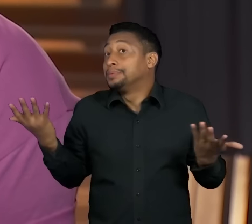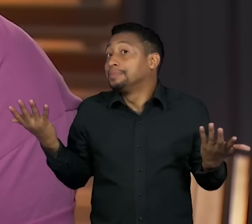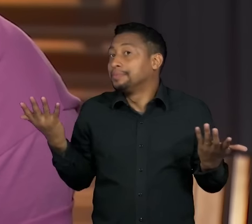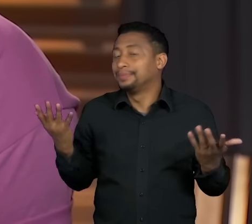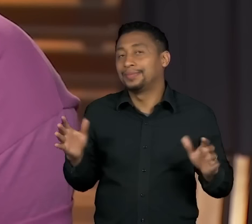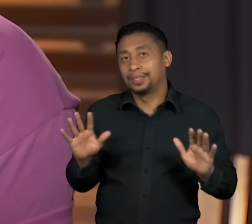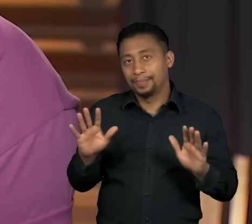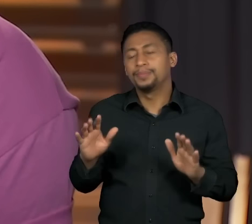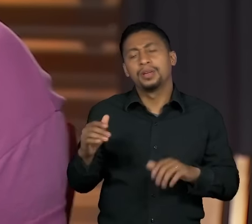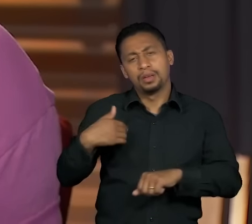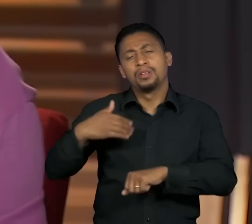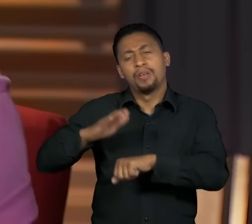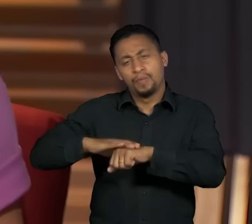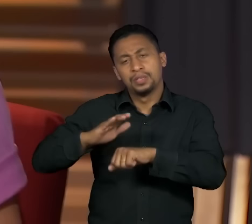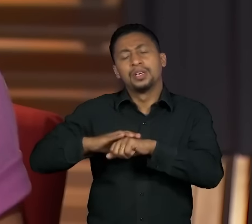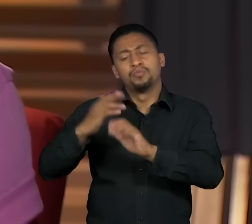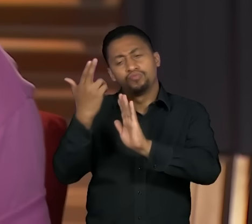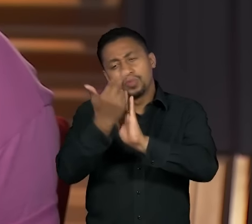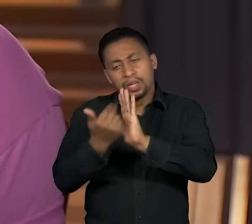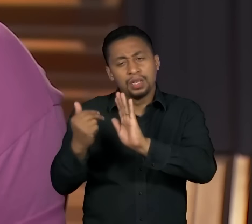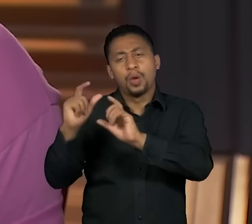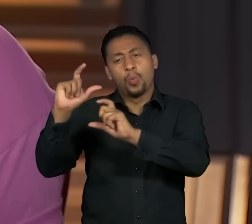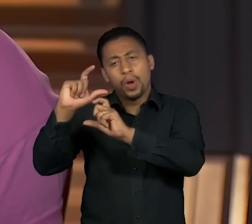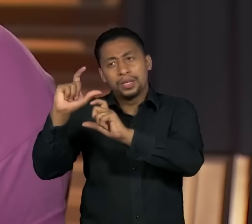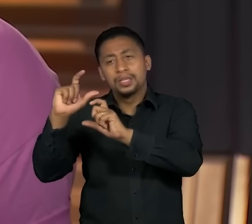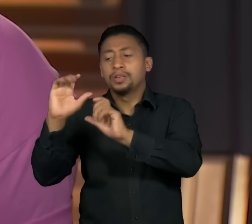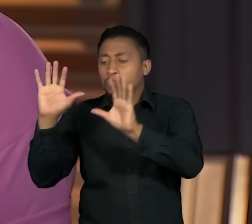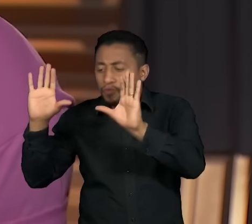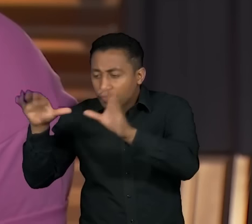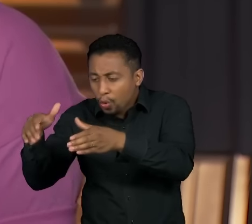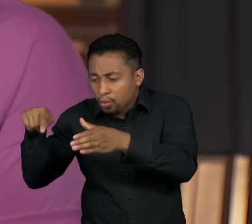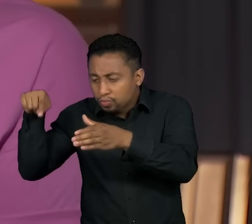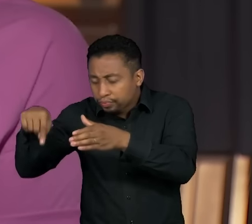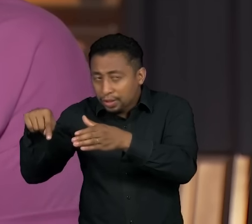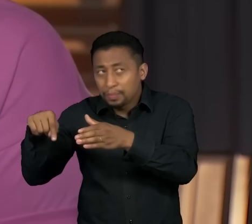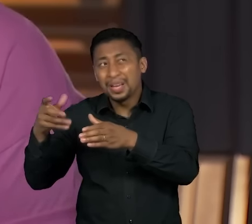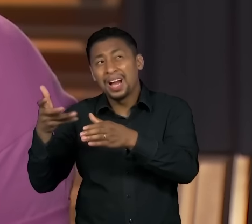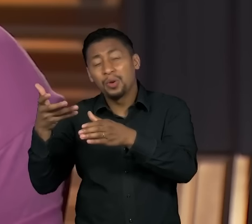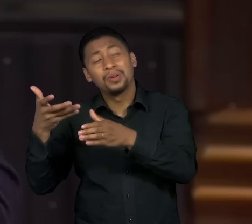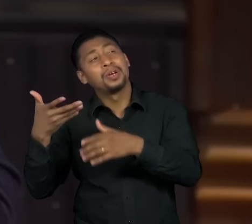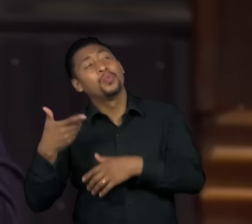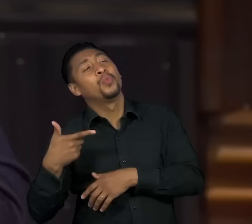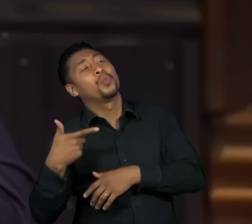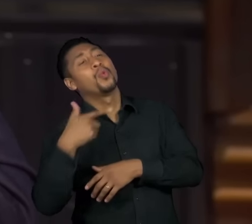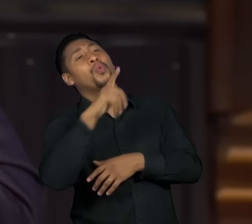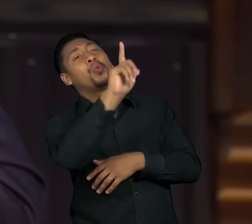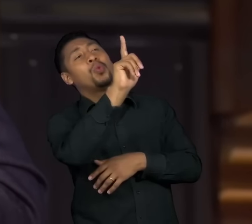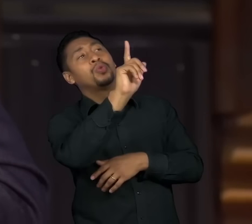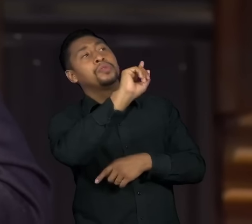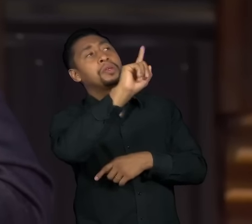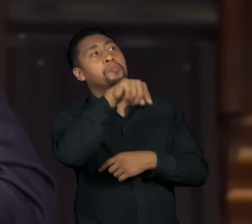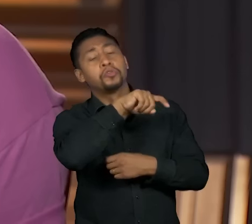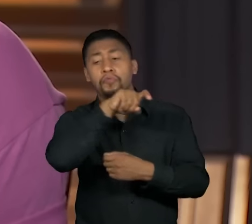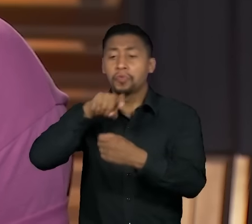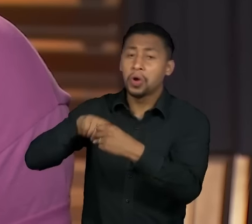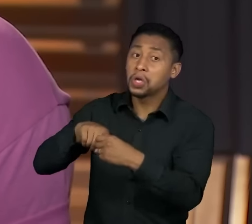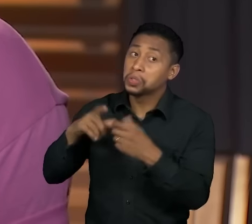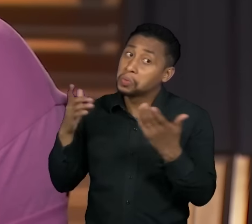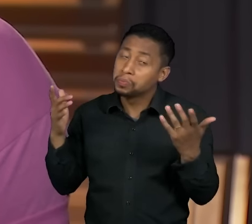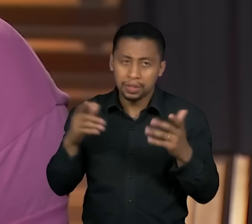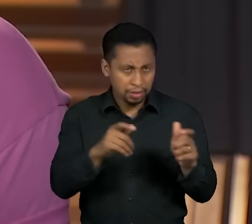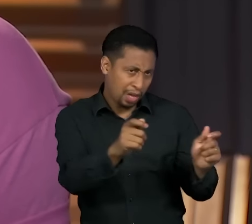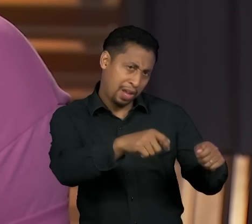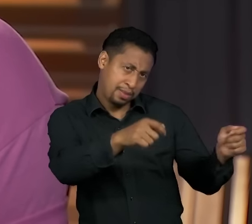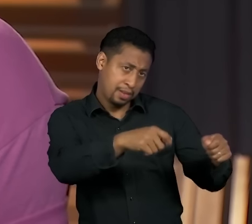quadrinho desse universo que eu queria contar outras coisas. Sim. Pra depois voltar, talvez? Dá, Não né? sei. Dá pra voltar. Mas na minha cabeça, como